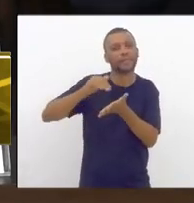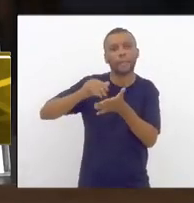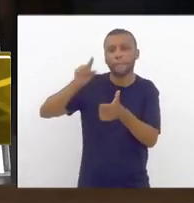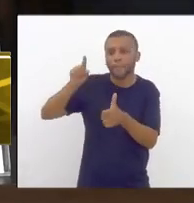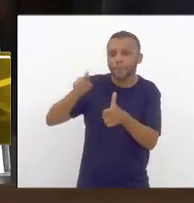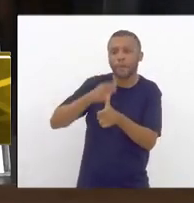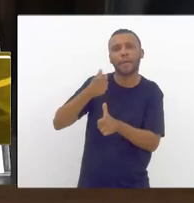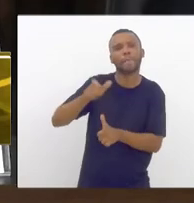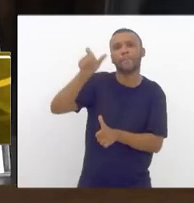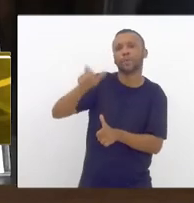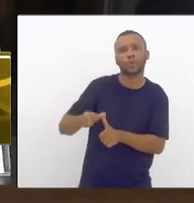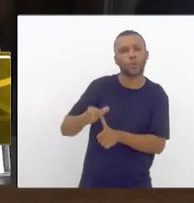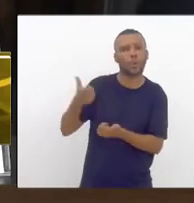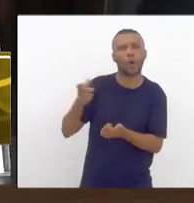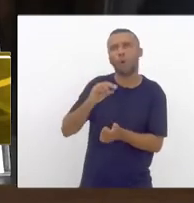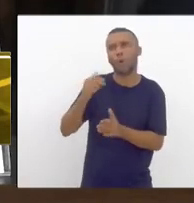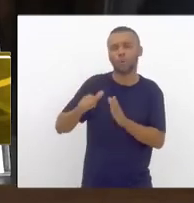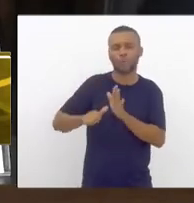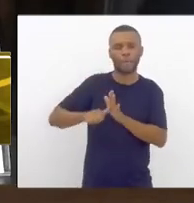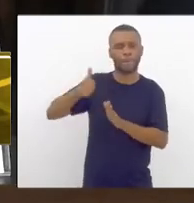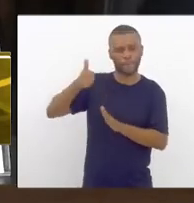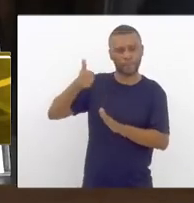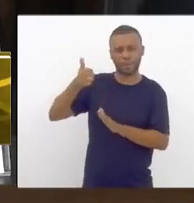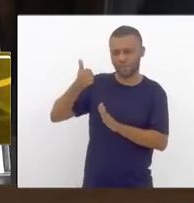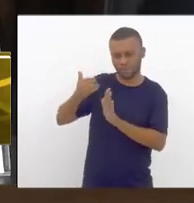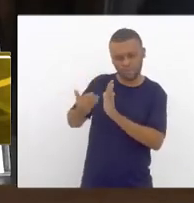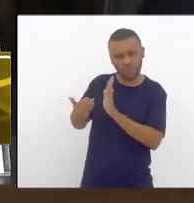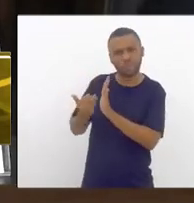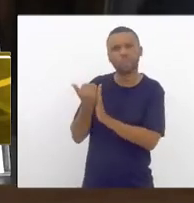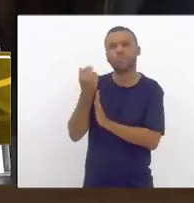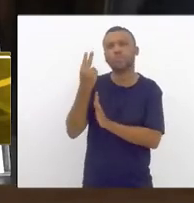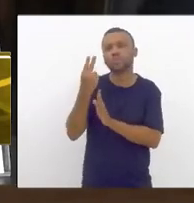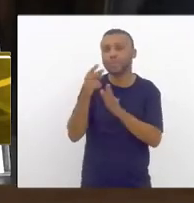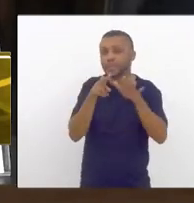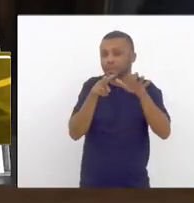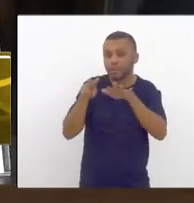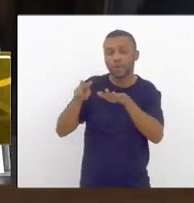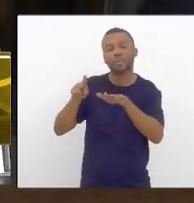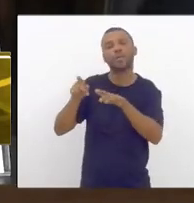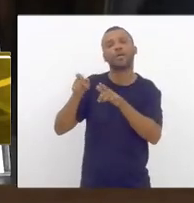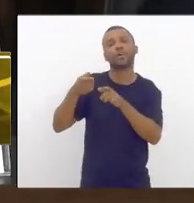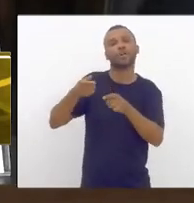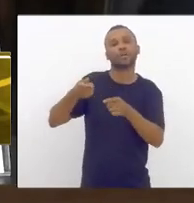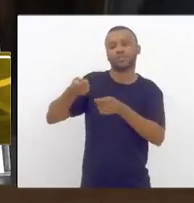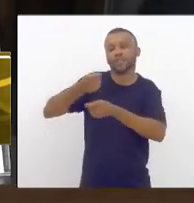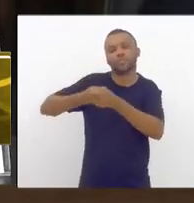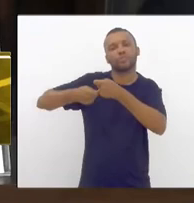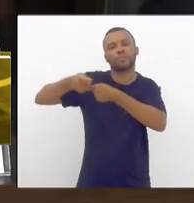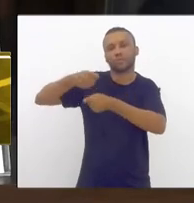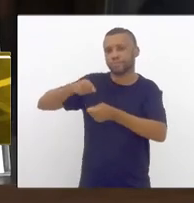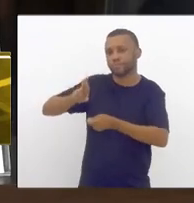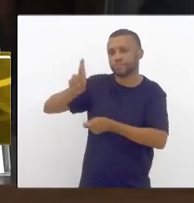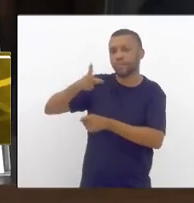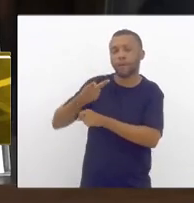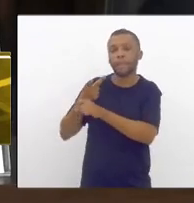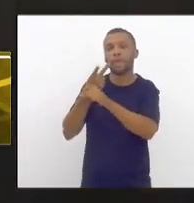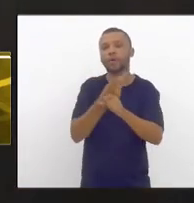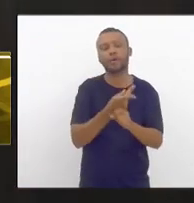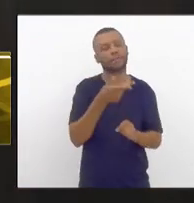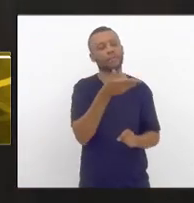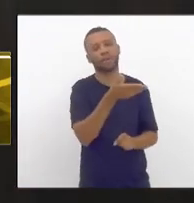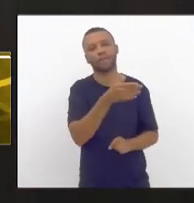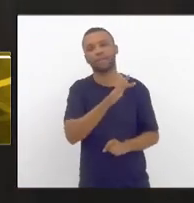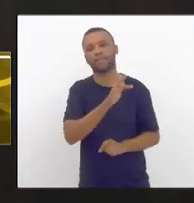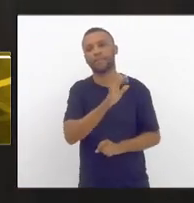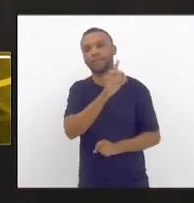pessoas que senão a primeira provavelmente logo nas duas primeiras de gestão que eu procurei foi o Fernando e ele